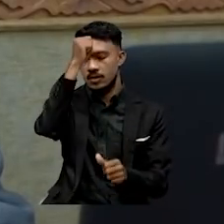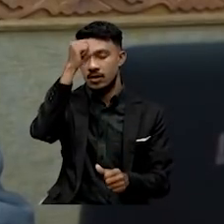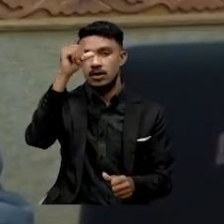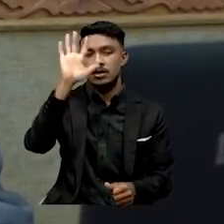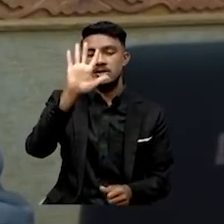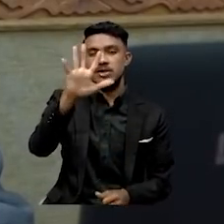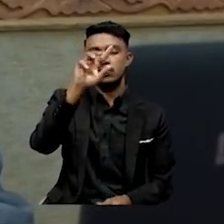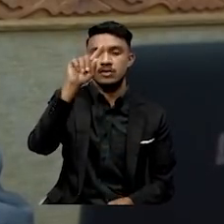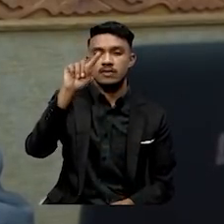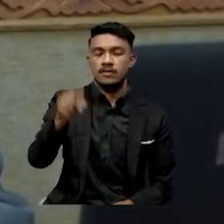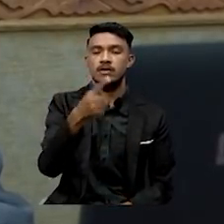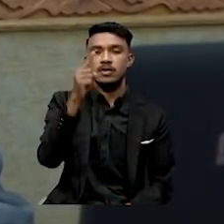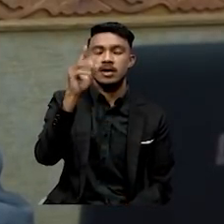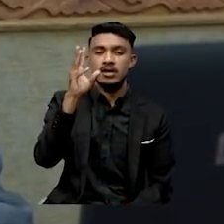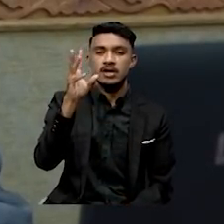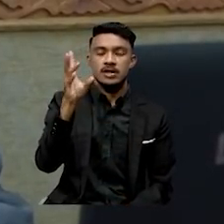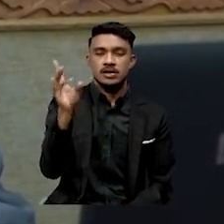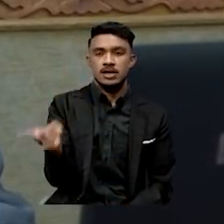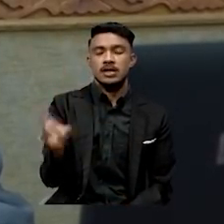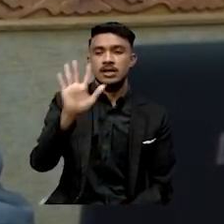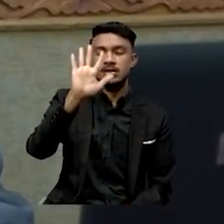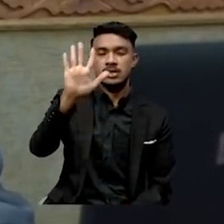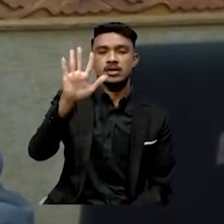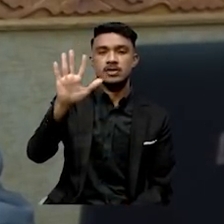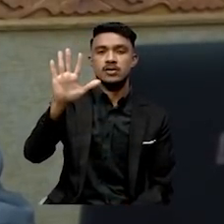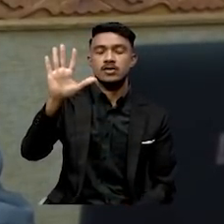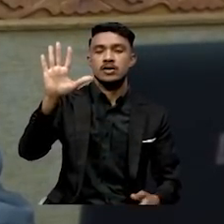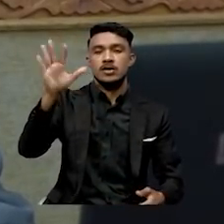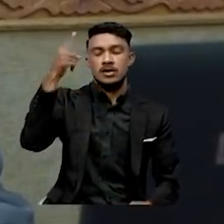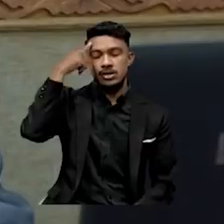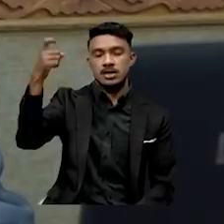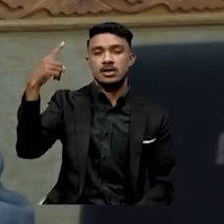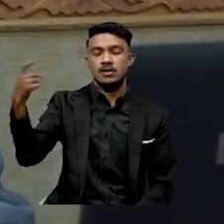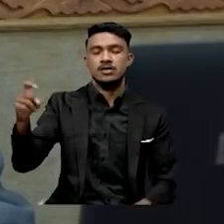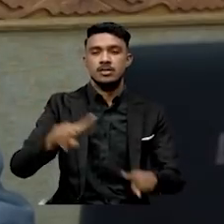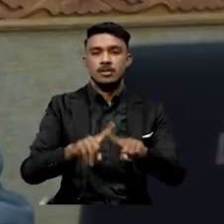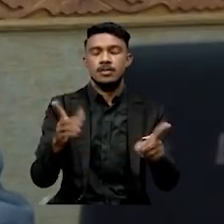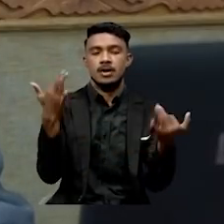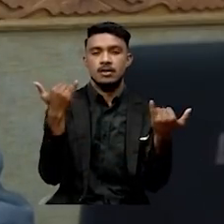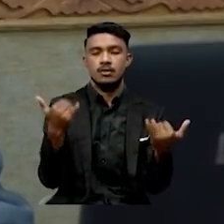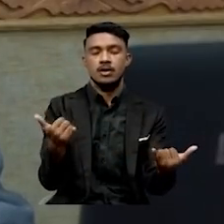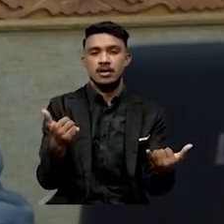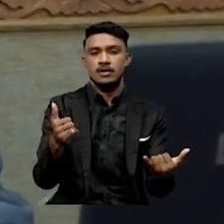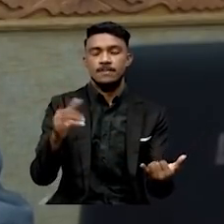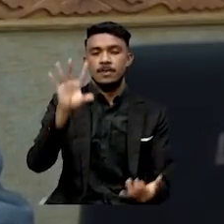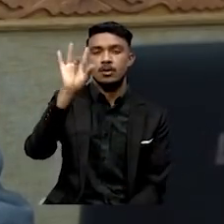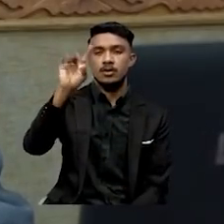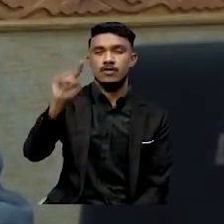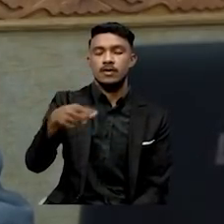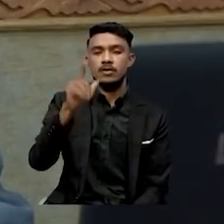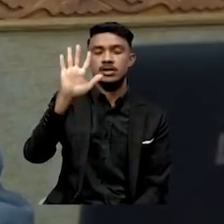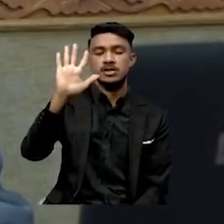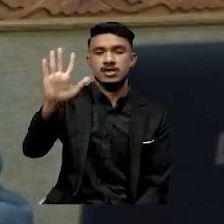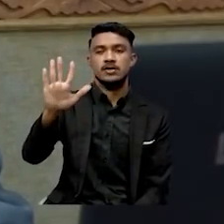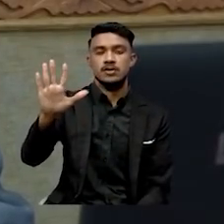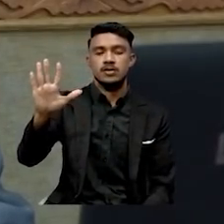5,75 centavos ba 5 litros mas agora né ba 8,5 centavos